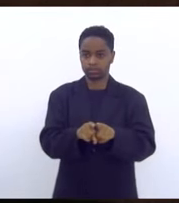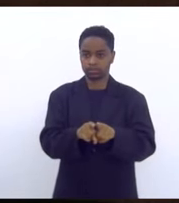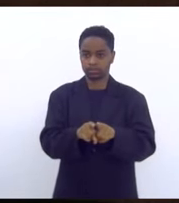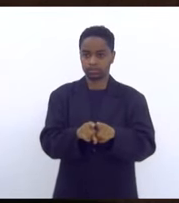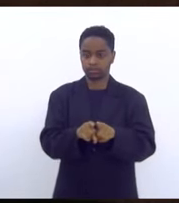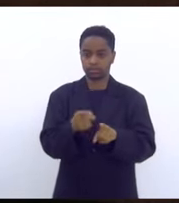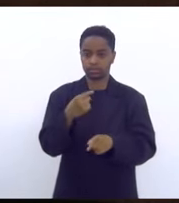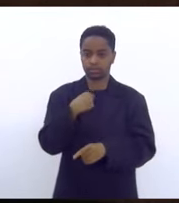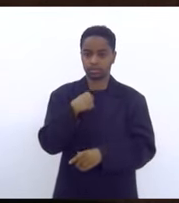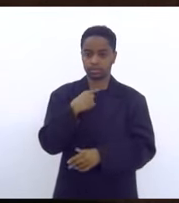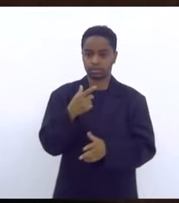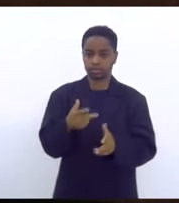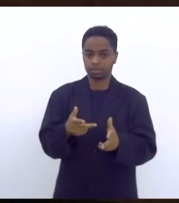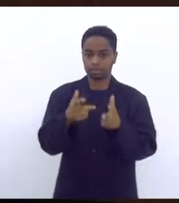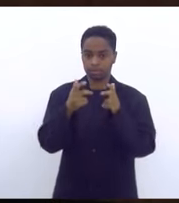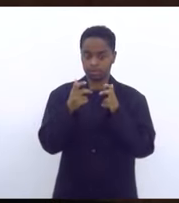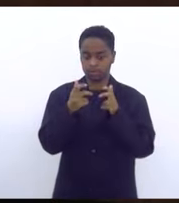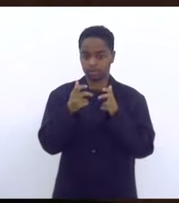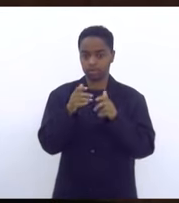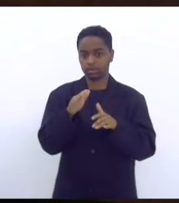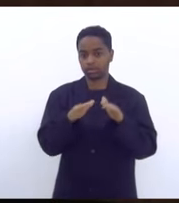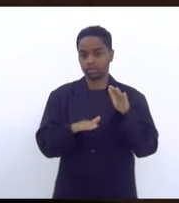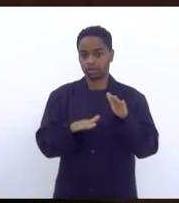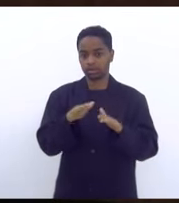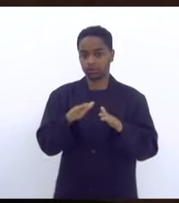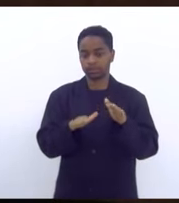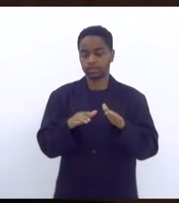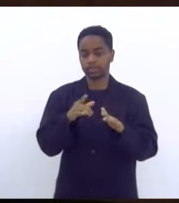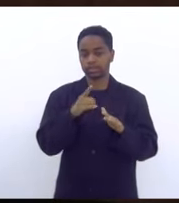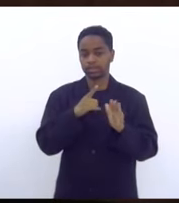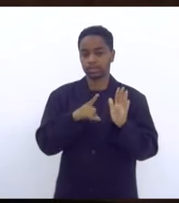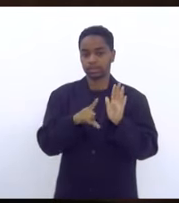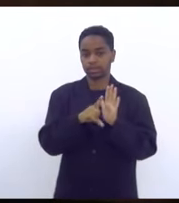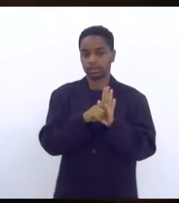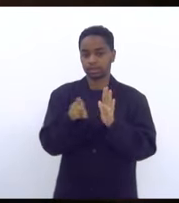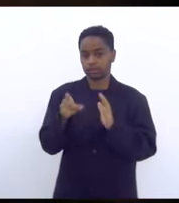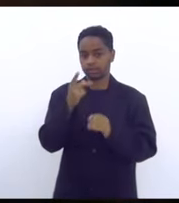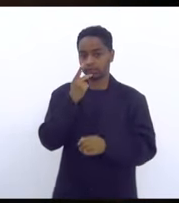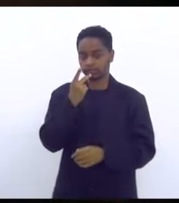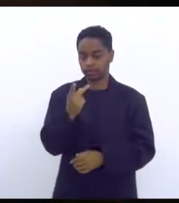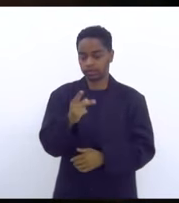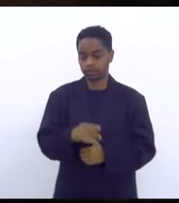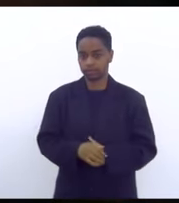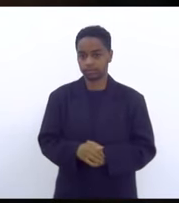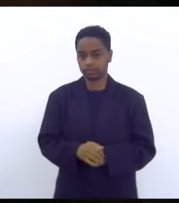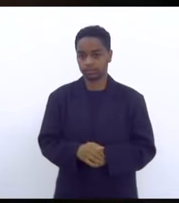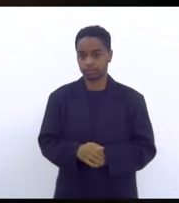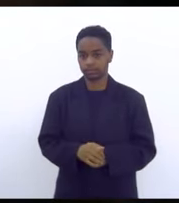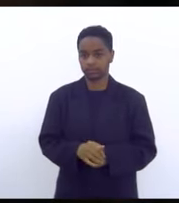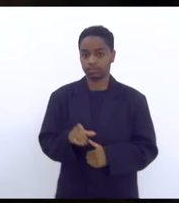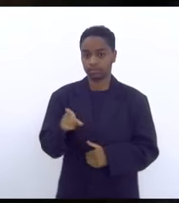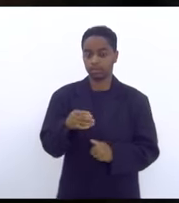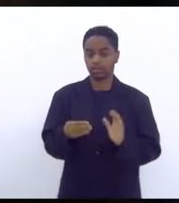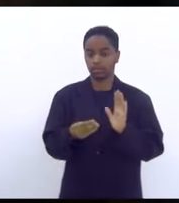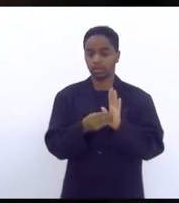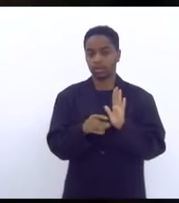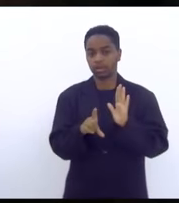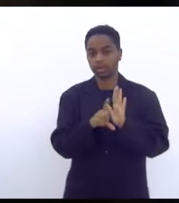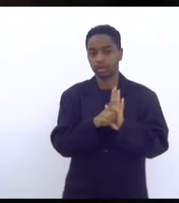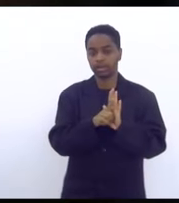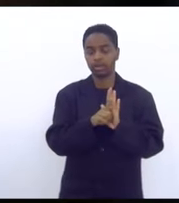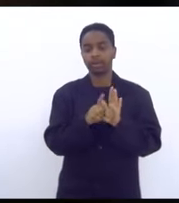eu verifico que talvez tenha o número de uma lei que o senhor está se referindo, e o senhor botou uma lei quando o senhor queria